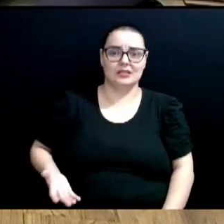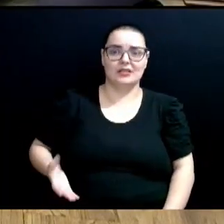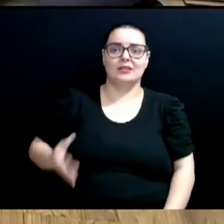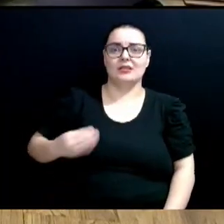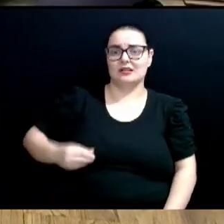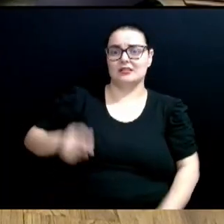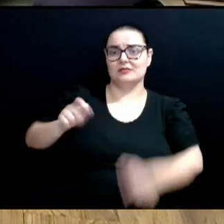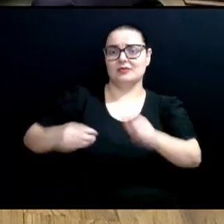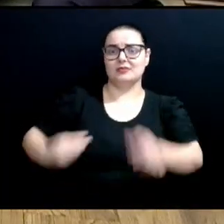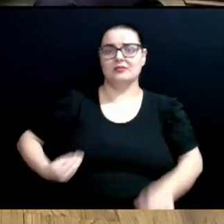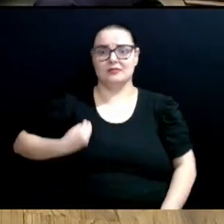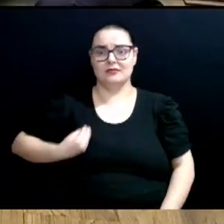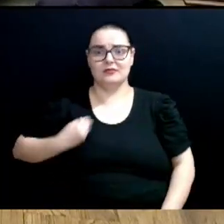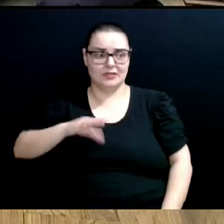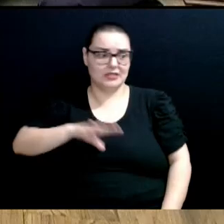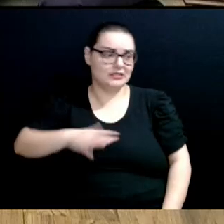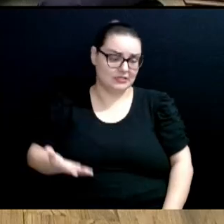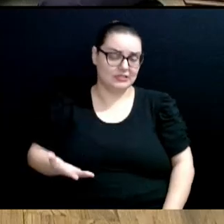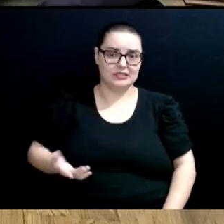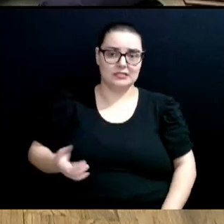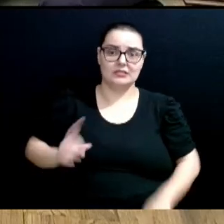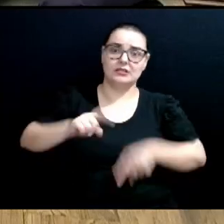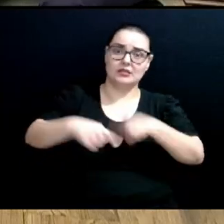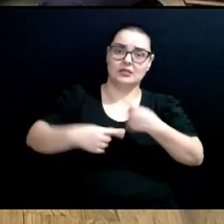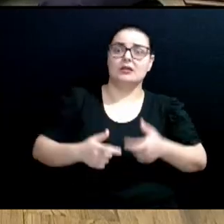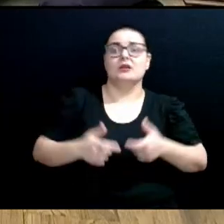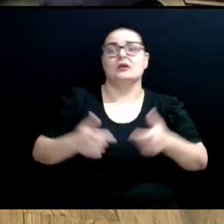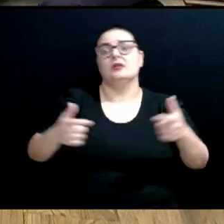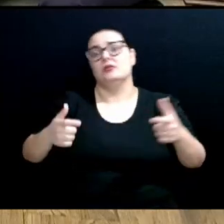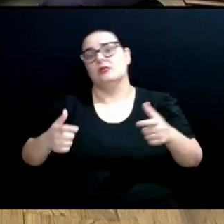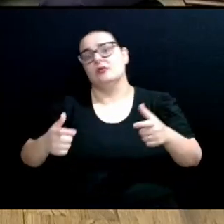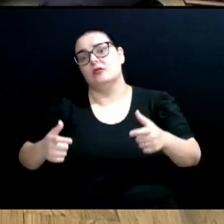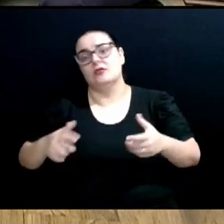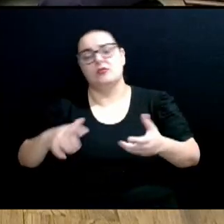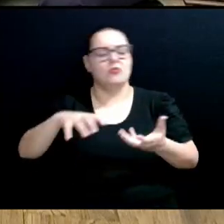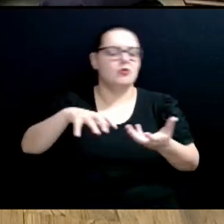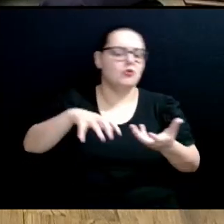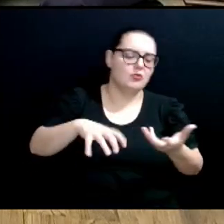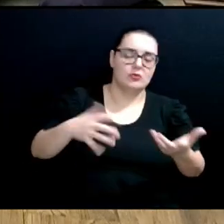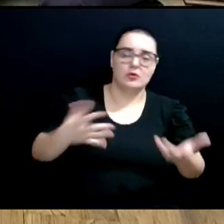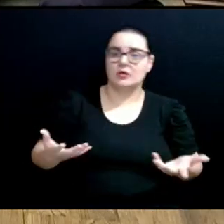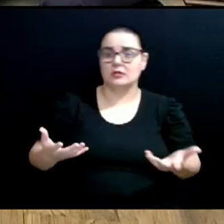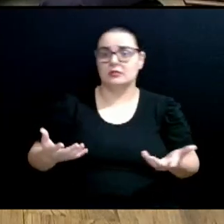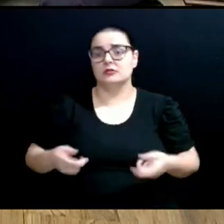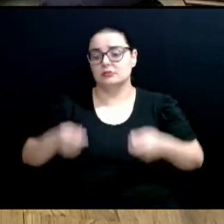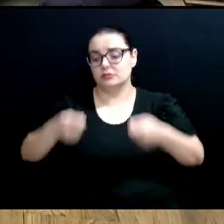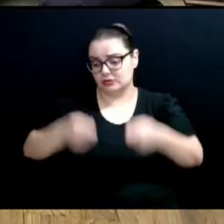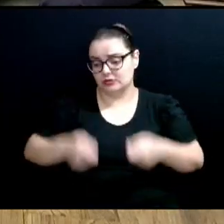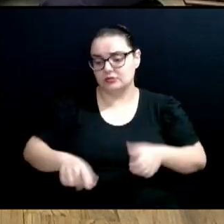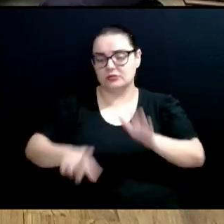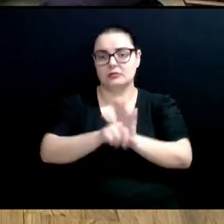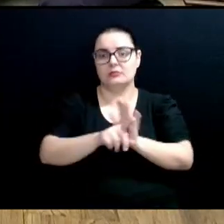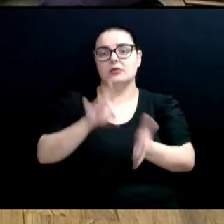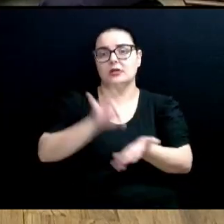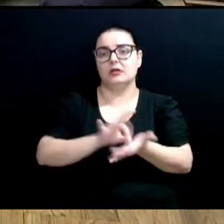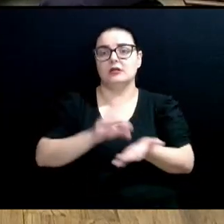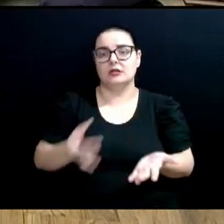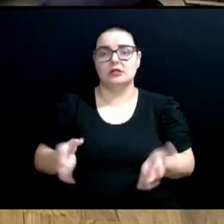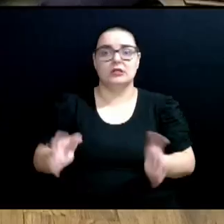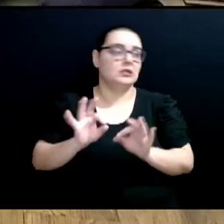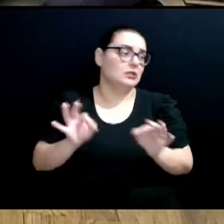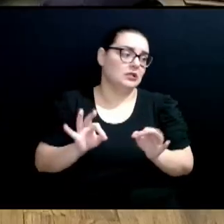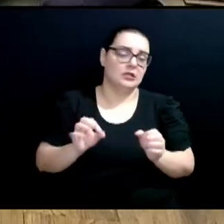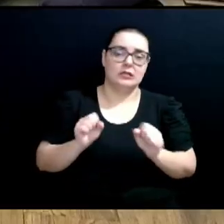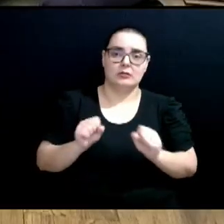lado, a Câmara, o Congresso Nacional estabelece a legislação realmente, né? Nada pode ser contrário a uma lei federal. E tem